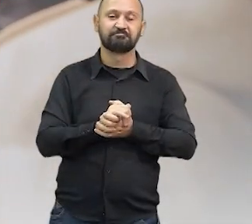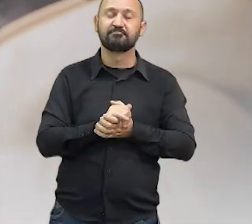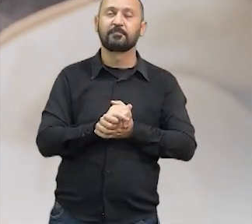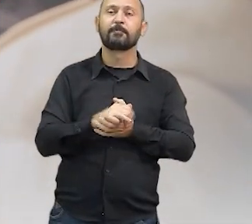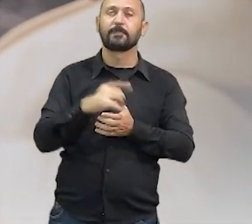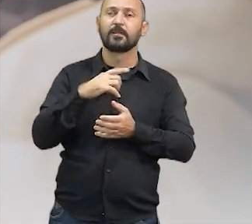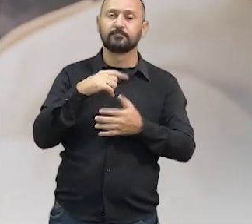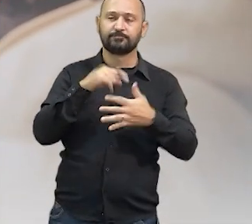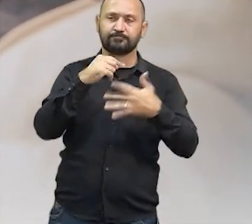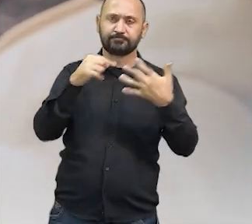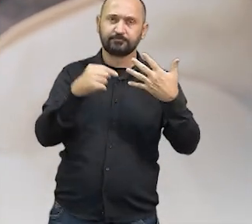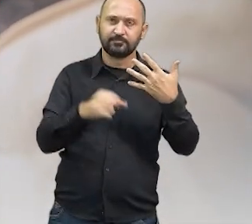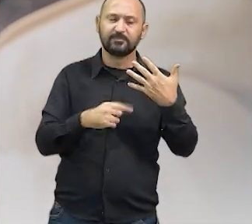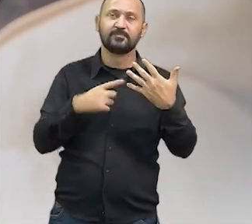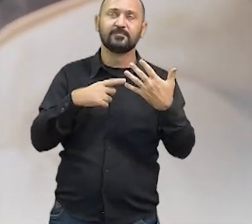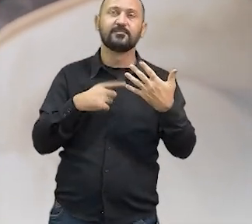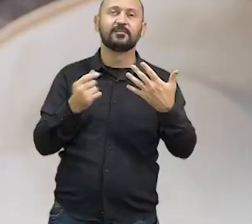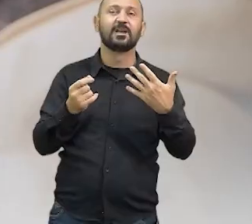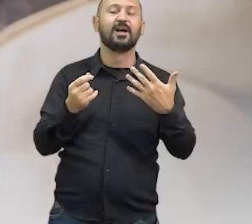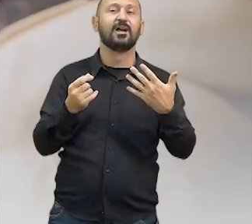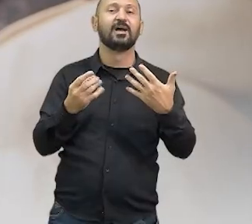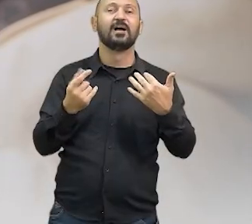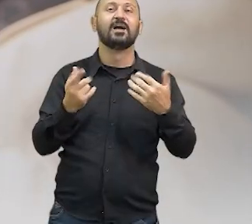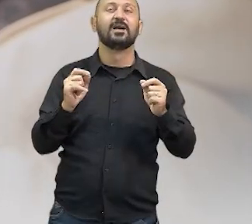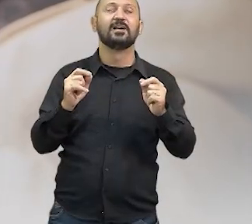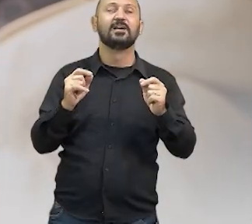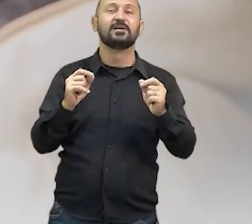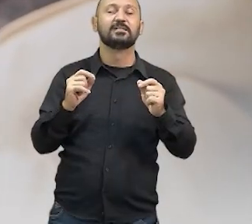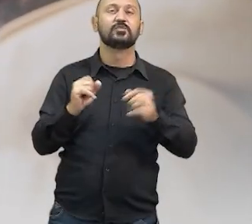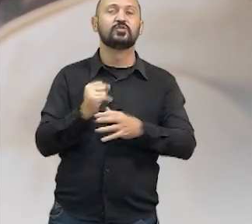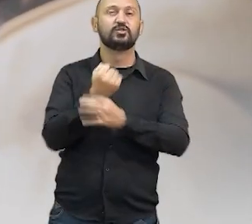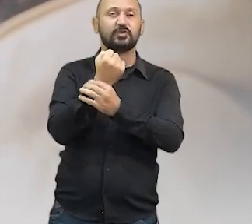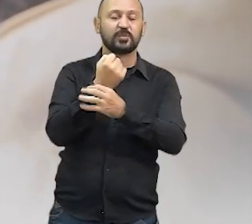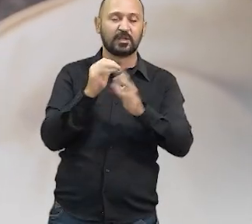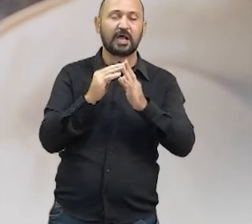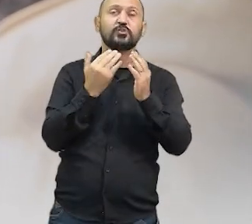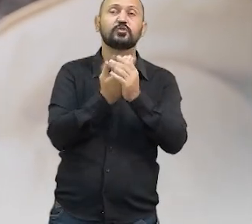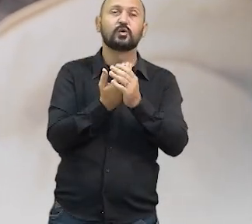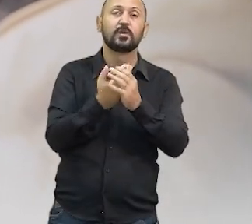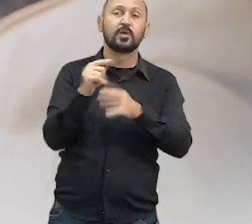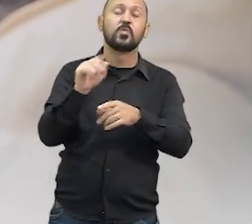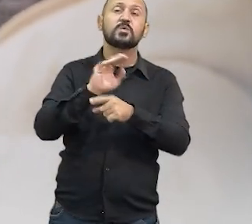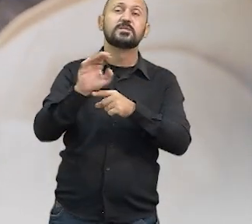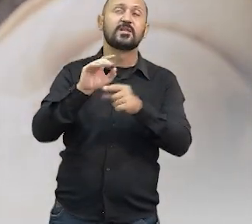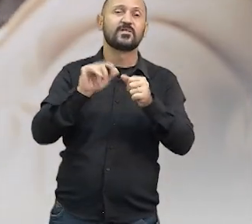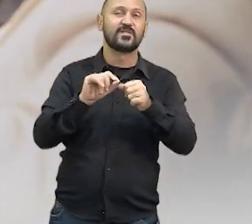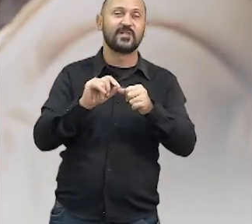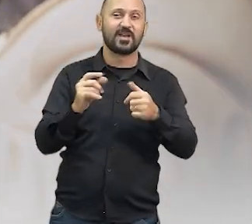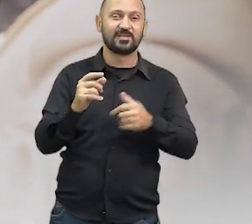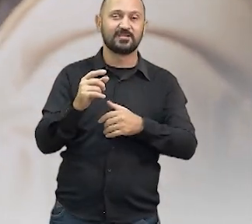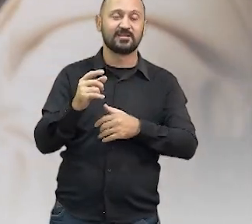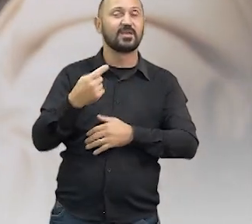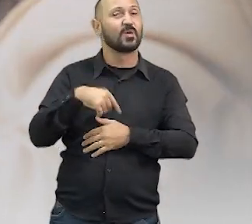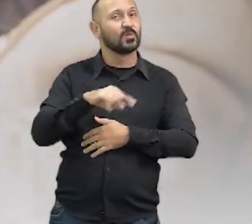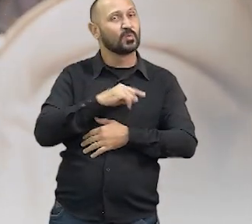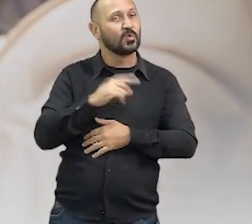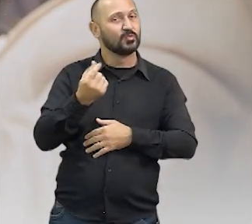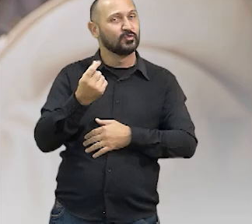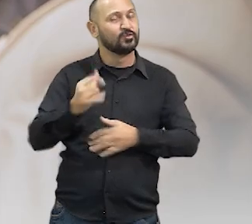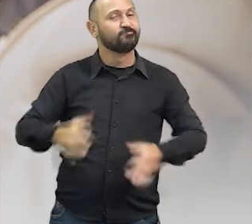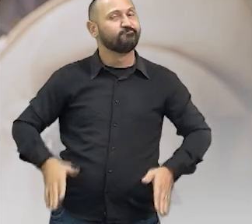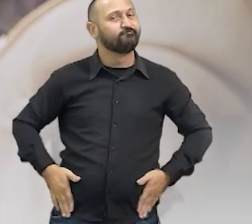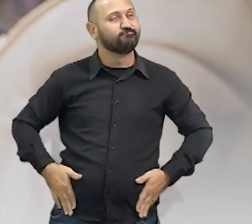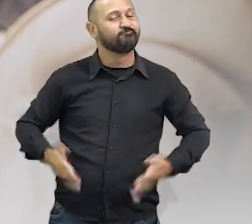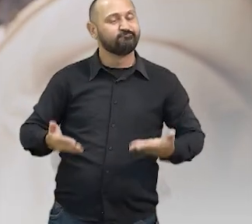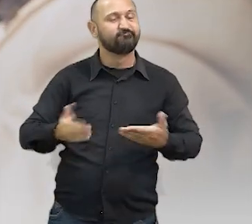E aí tem toda essa questão da questão da segurança da escola, que é o Estado que dá, que são os